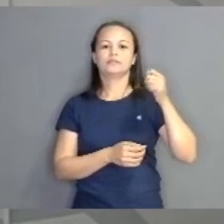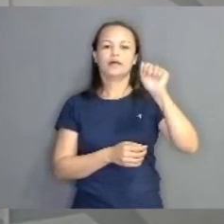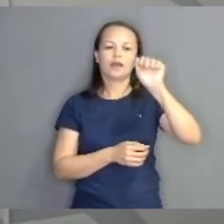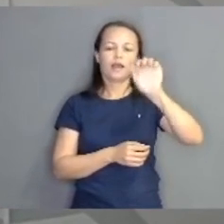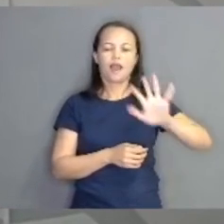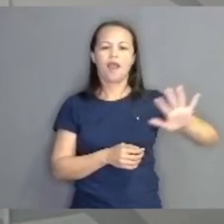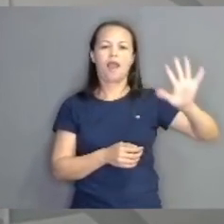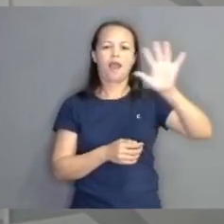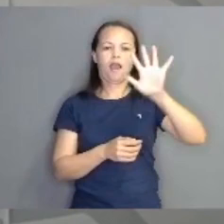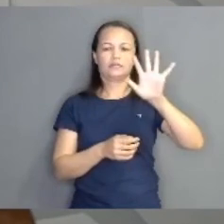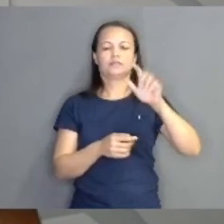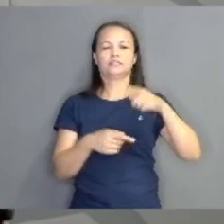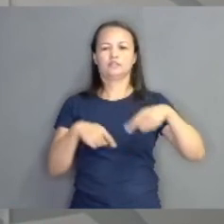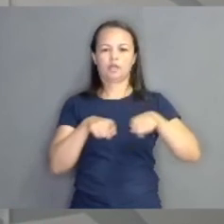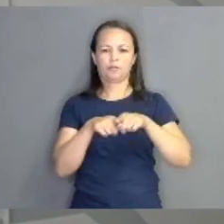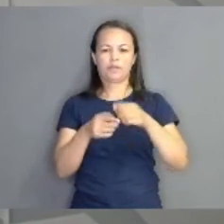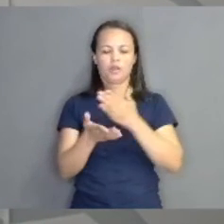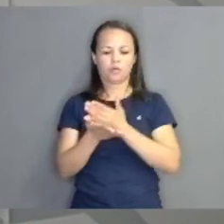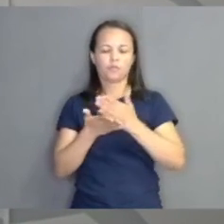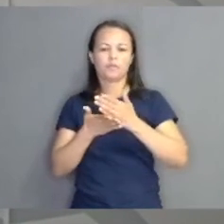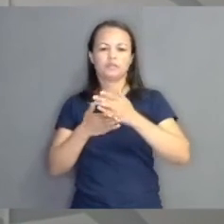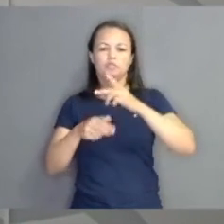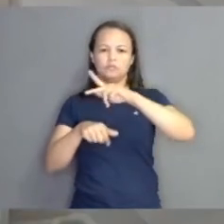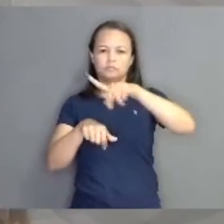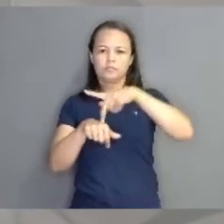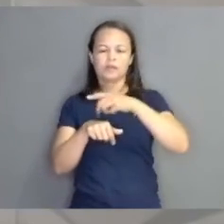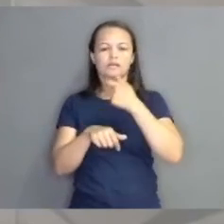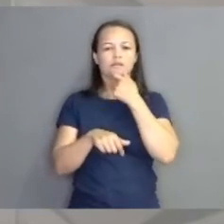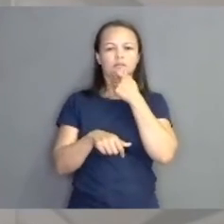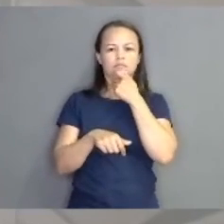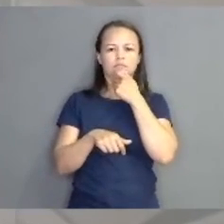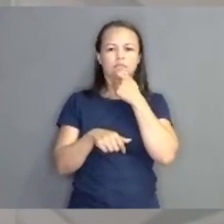vamos ficando por aqui. História com o professor Flávio.